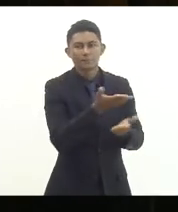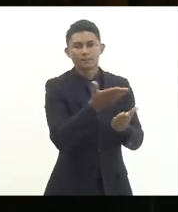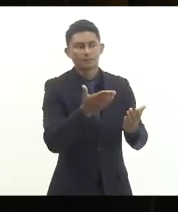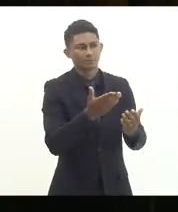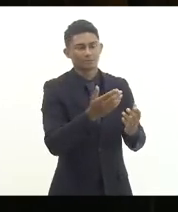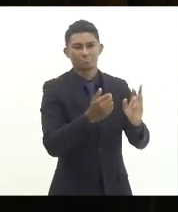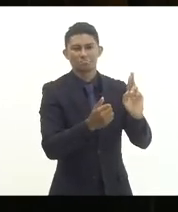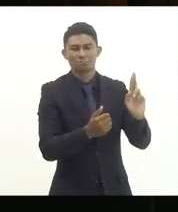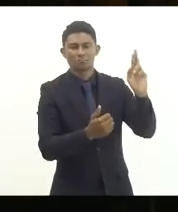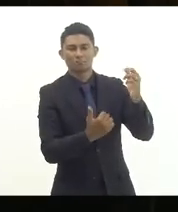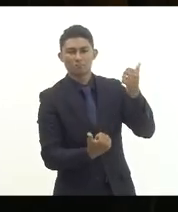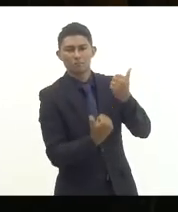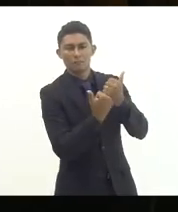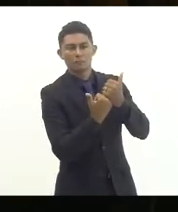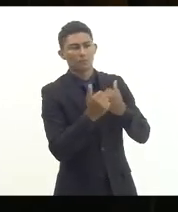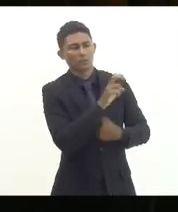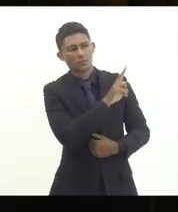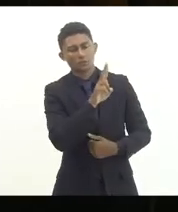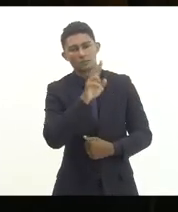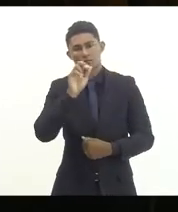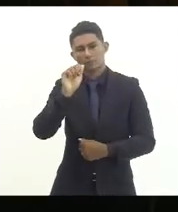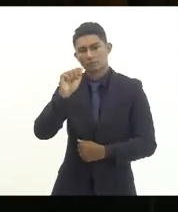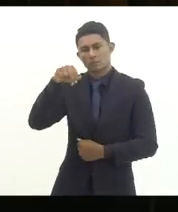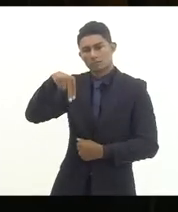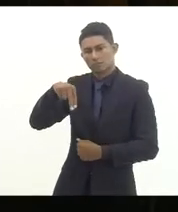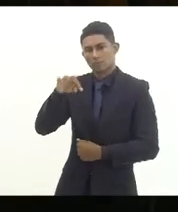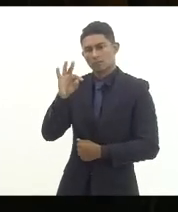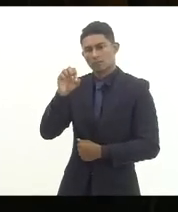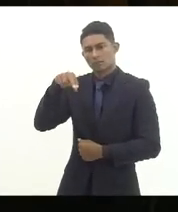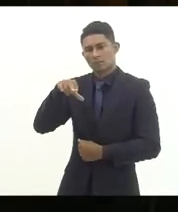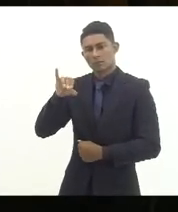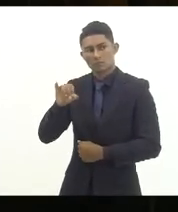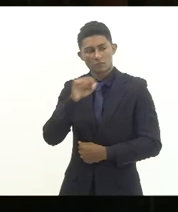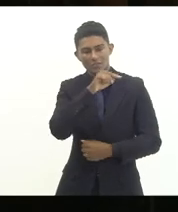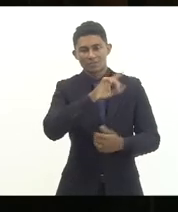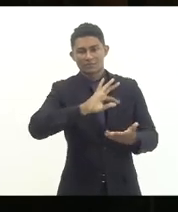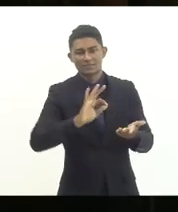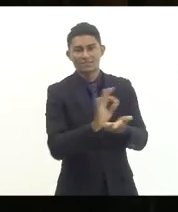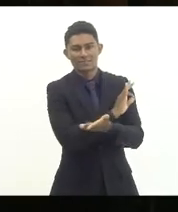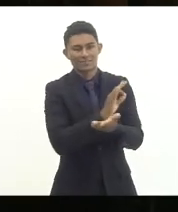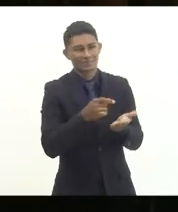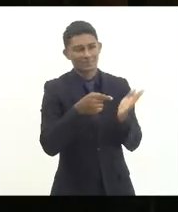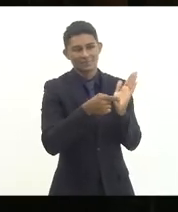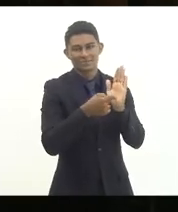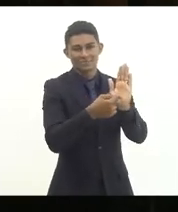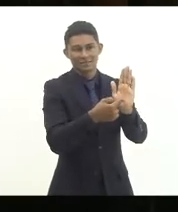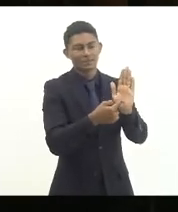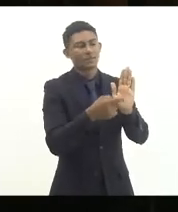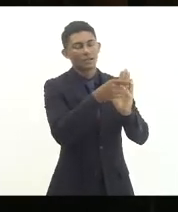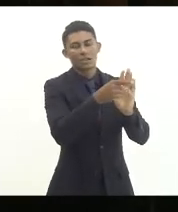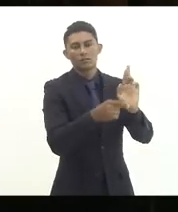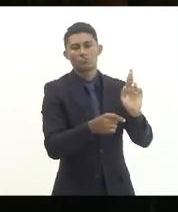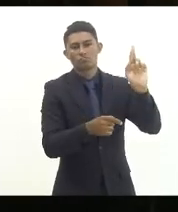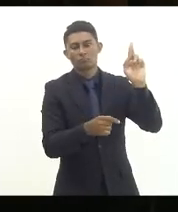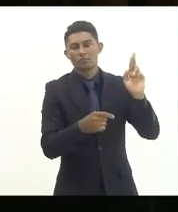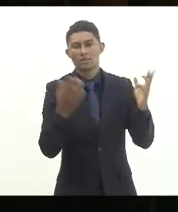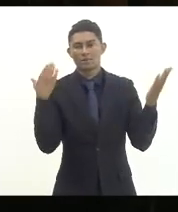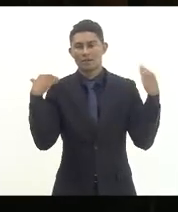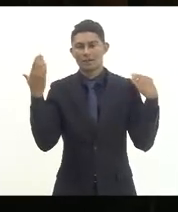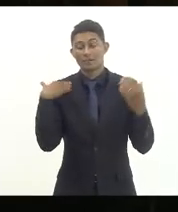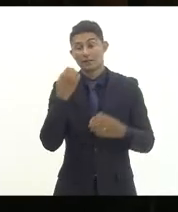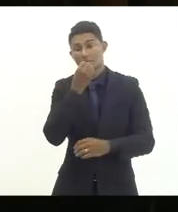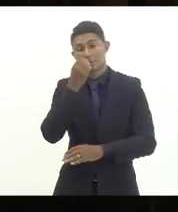Antônio Capistrano de Freitas Filho, que assina pelo gabinete do comando da Marinha. Uma